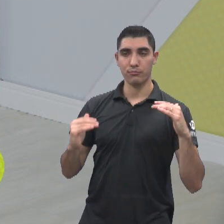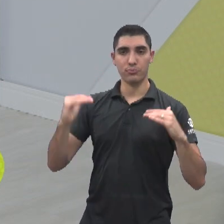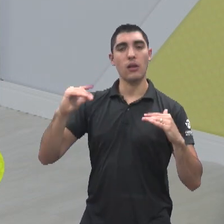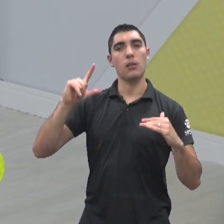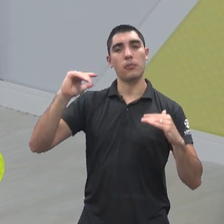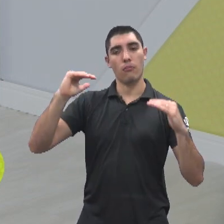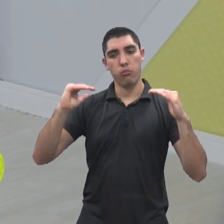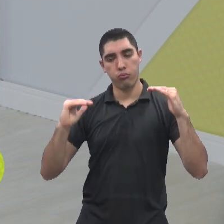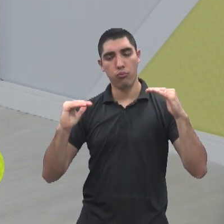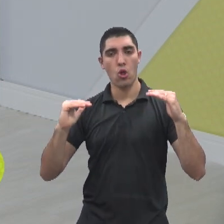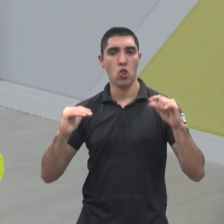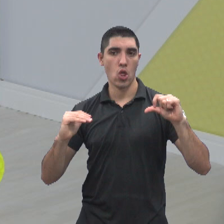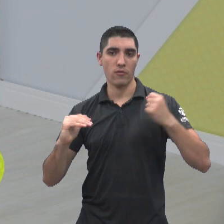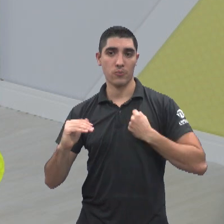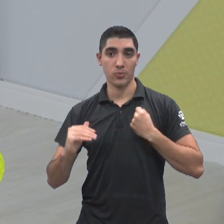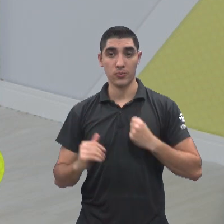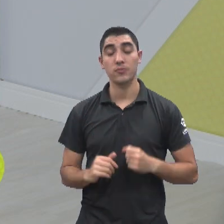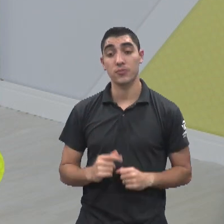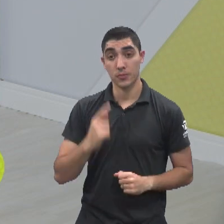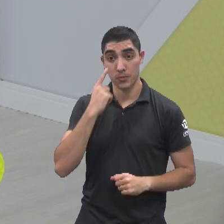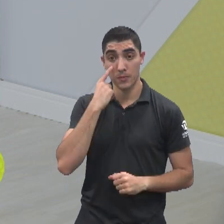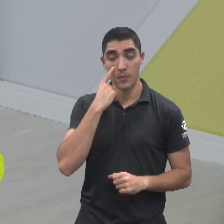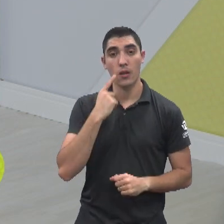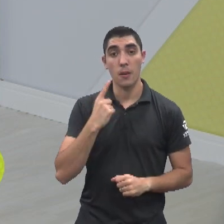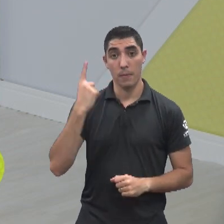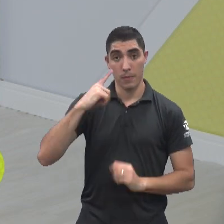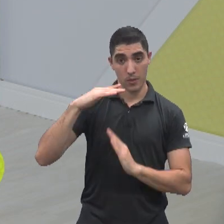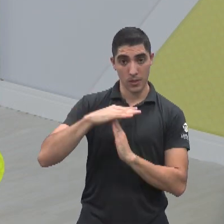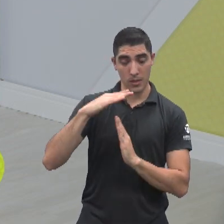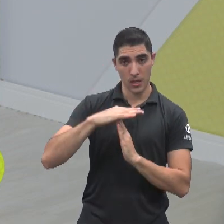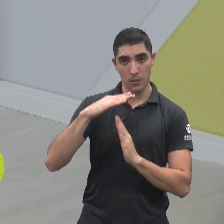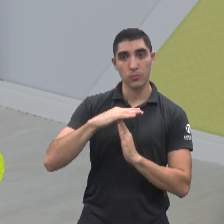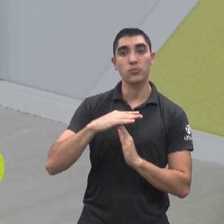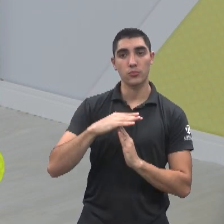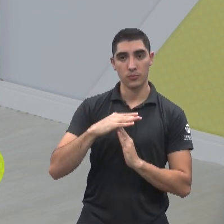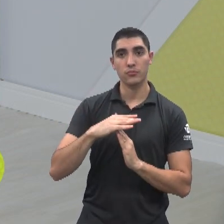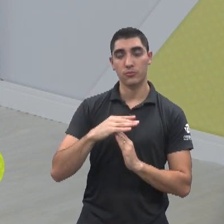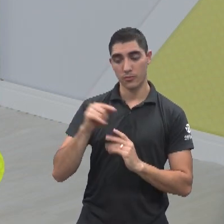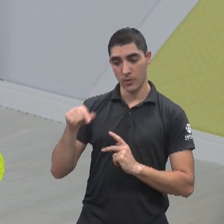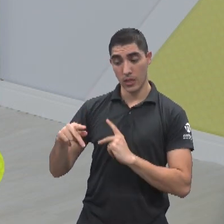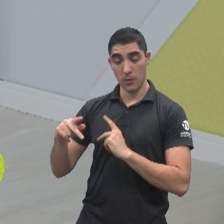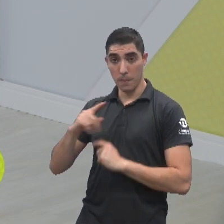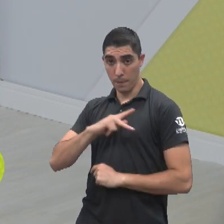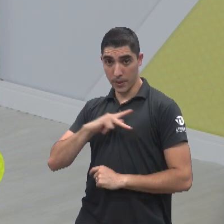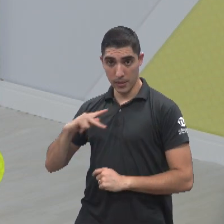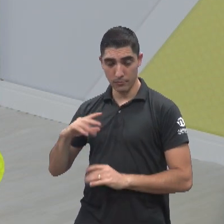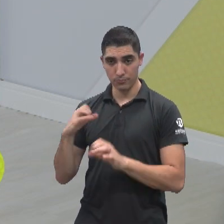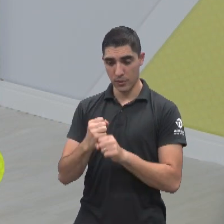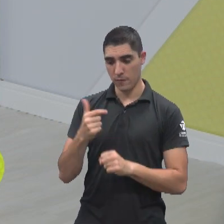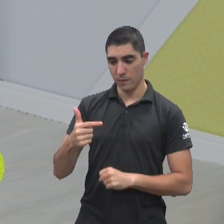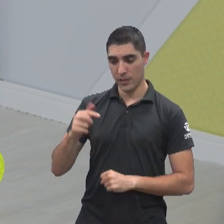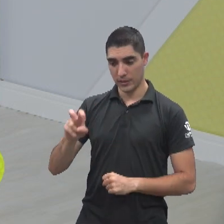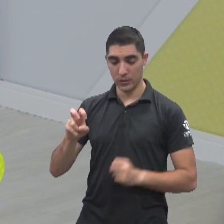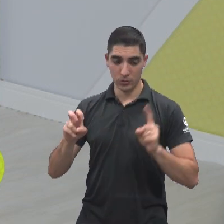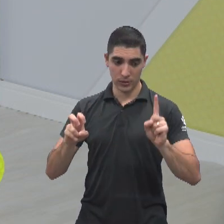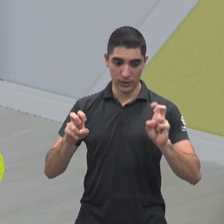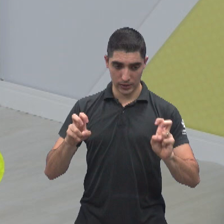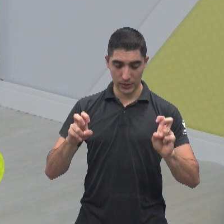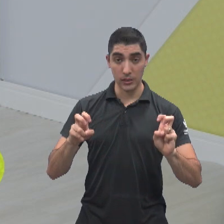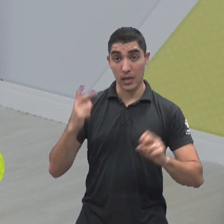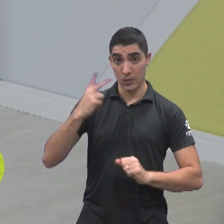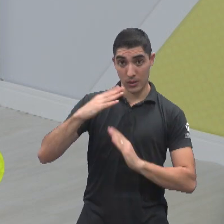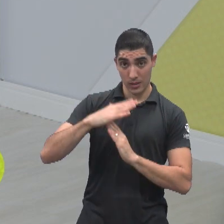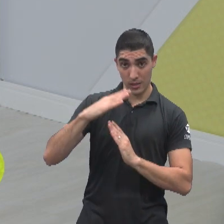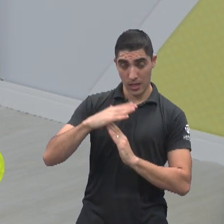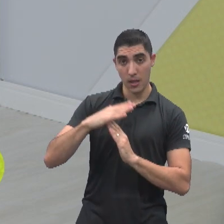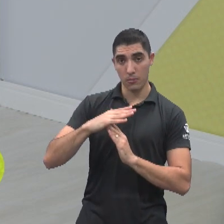números, as parciais do jogo. Primeiro quarto vencido pelo Pinheiros, 25-15. Segundo quarto, vitória